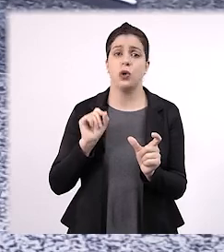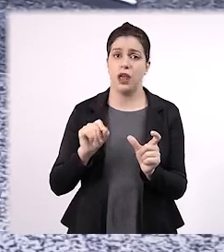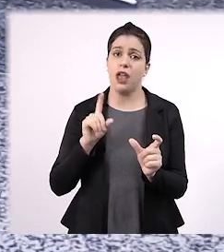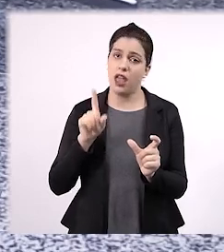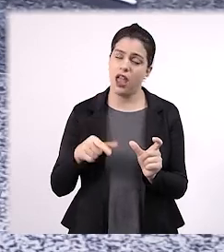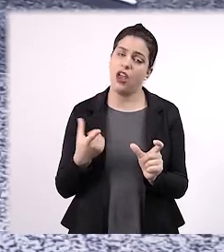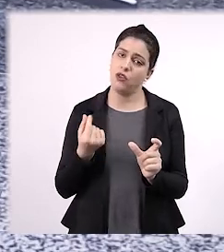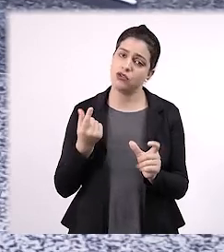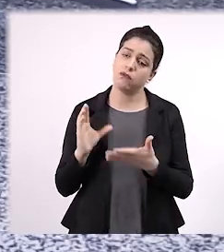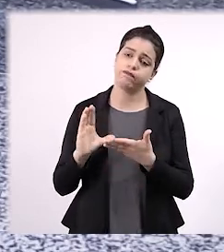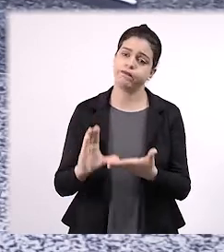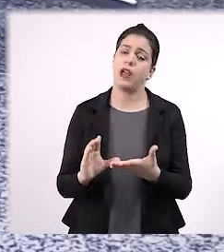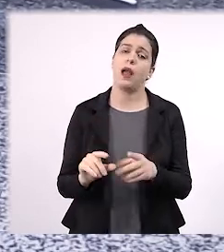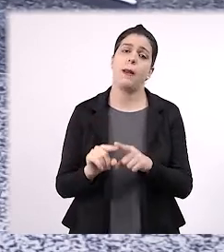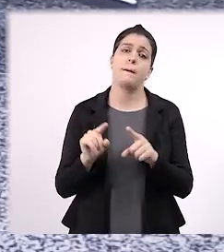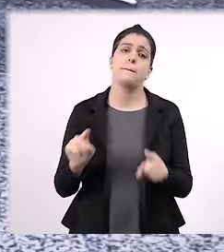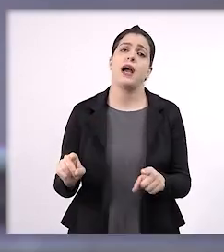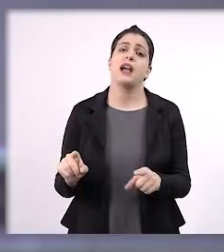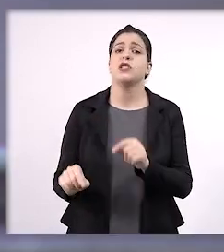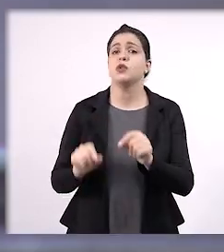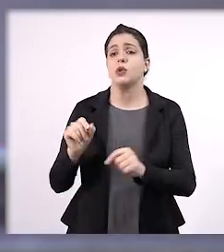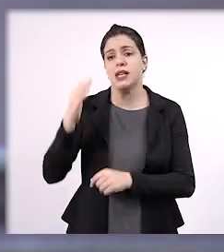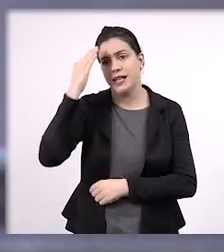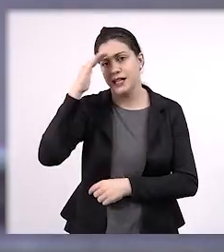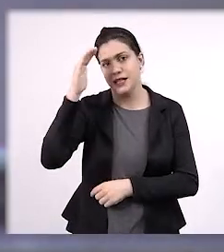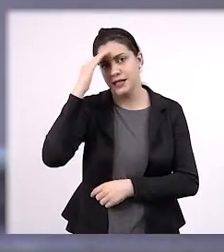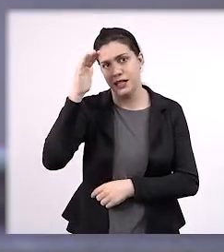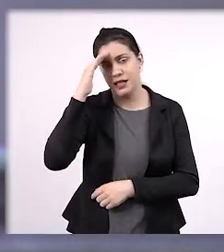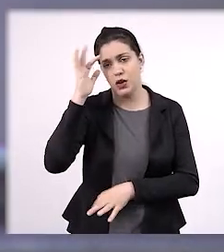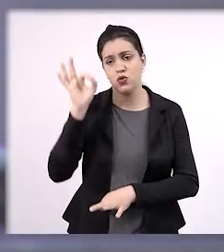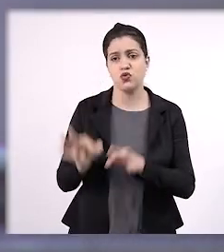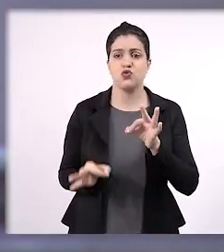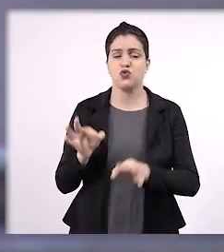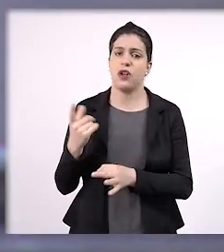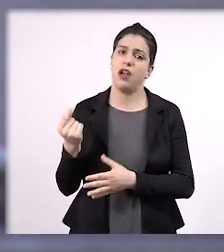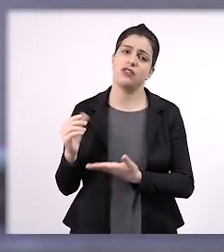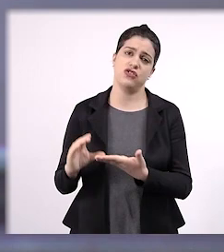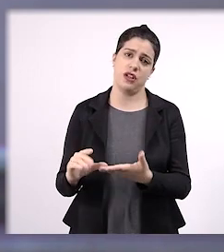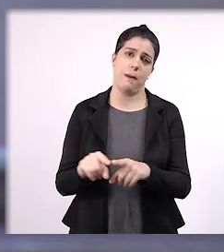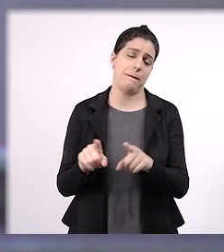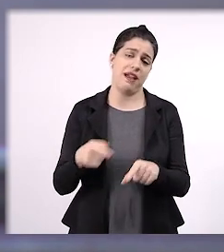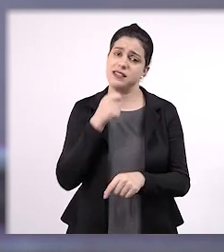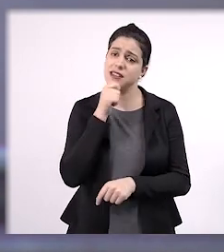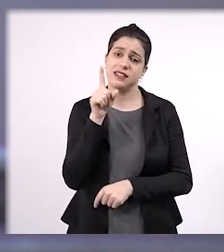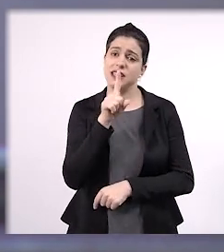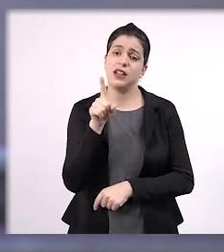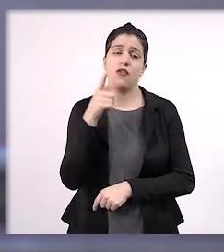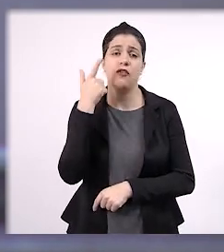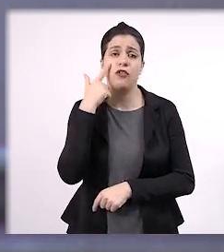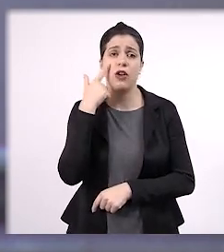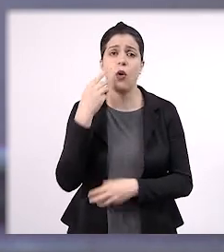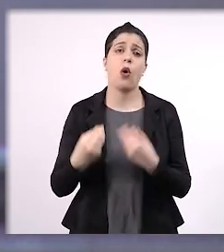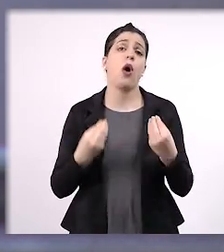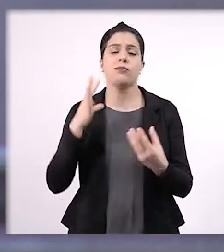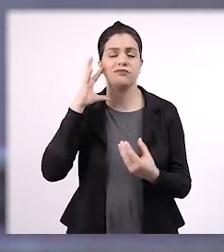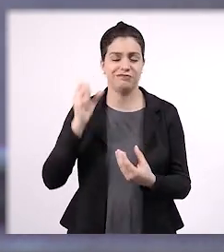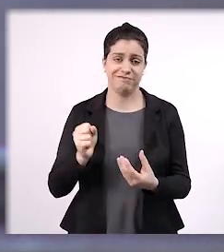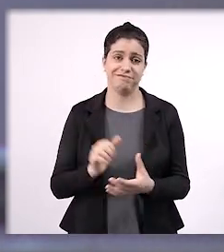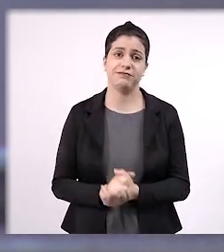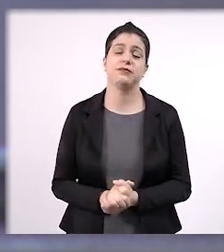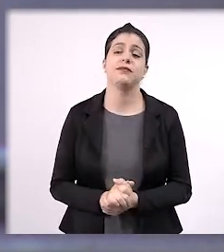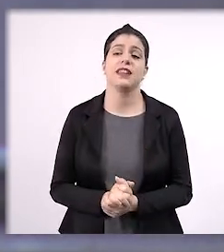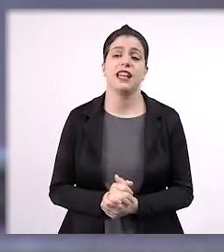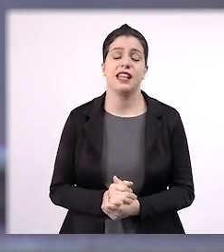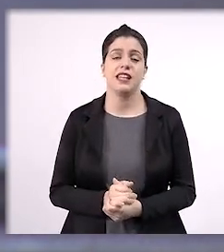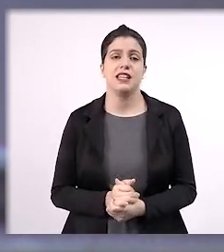afetado. Ou seja, é um recurso extraordinário que está na mão do Supremo e ele entendeu que era o caso de julgar esse recurso, mas ainda